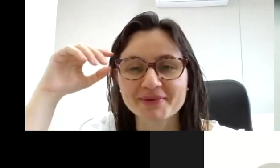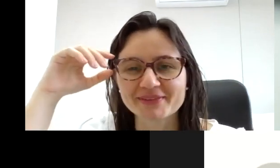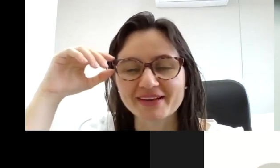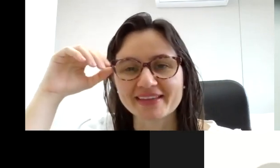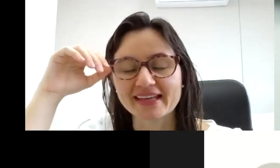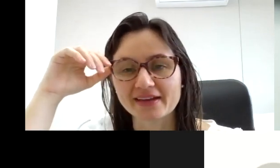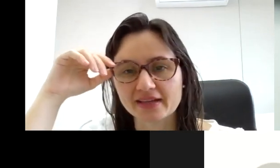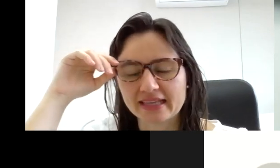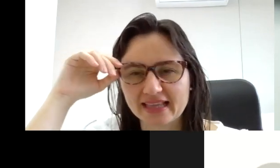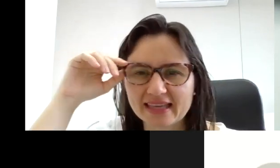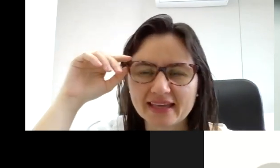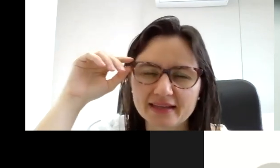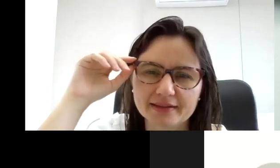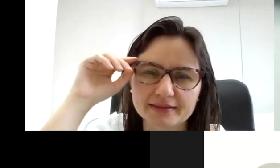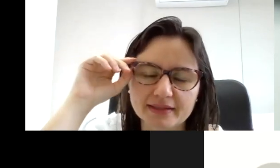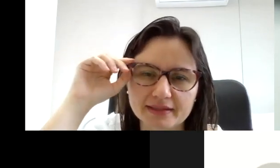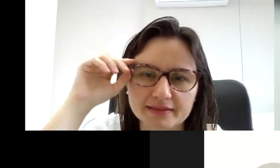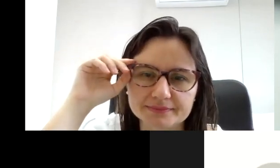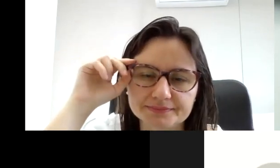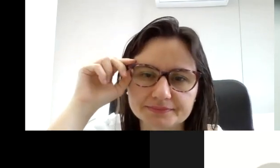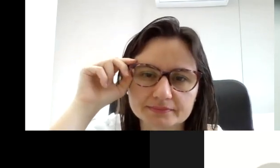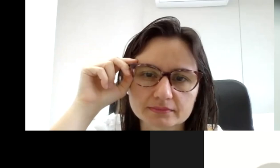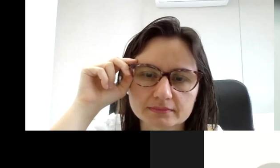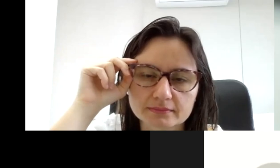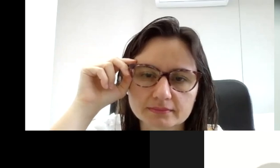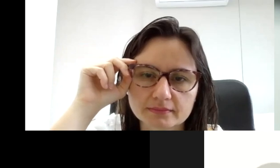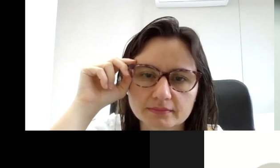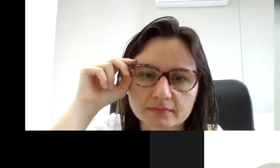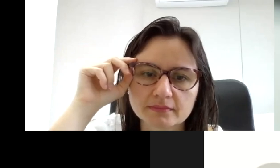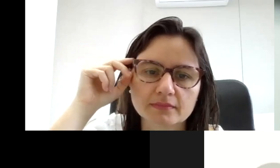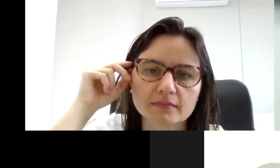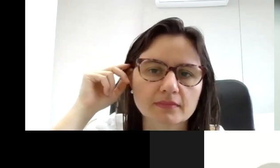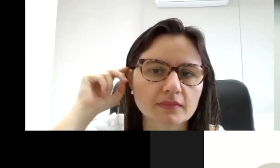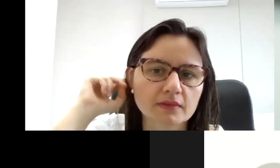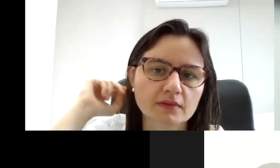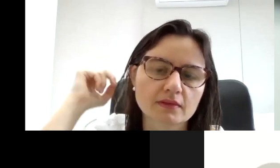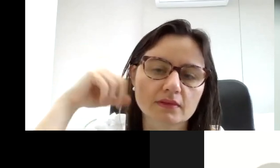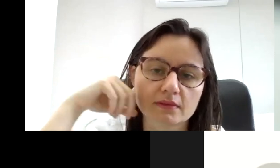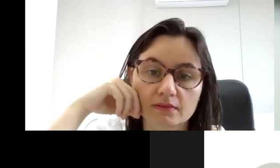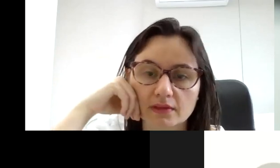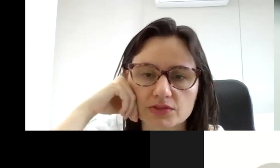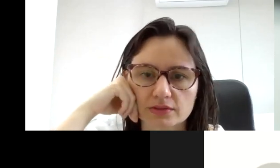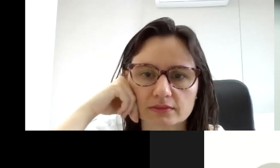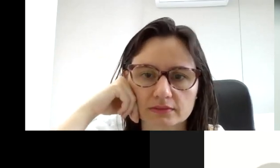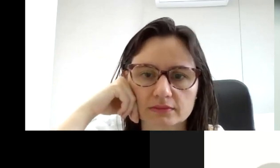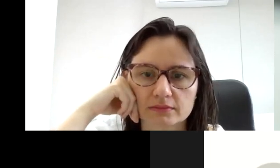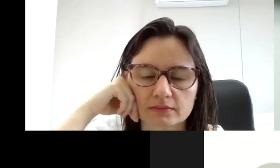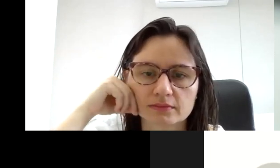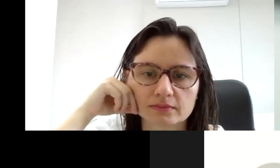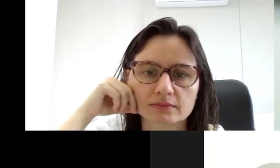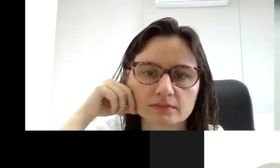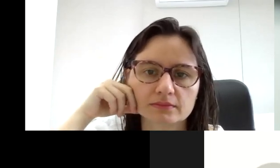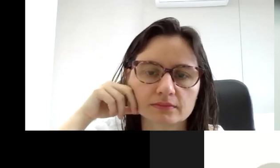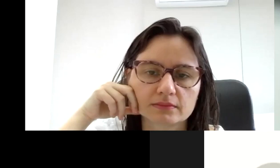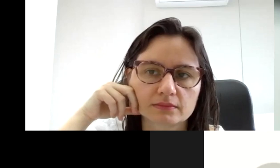É, eu estava procurando local aqui. Quem que é ele? Não sei, Eliana Firmino Libras. Entendi.